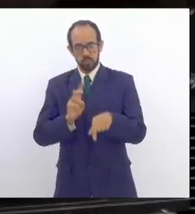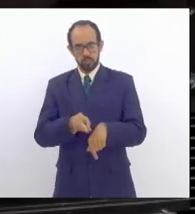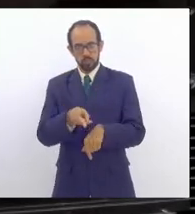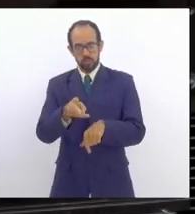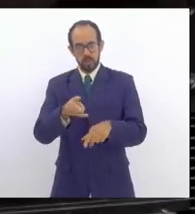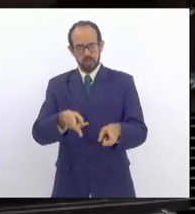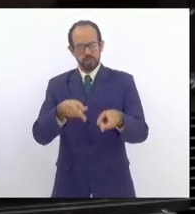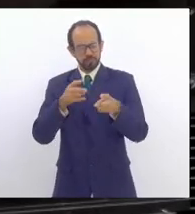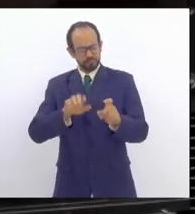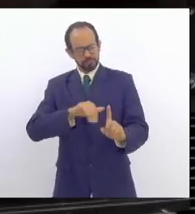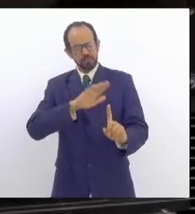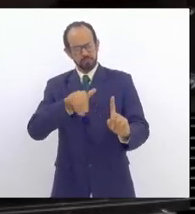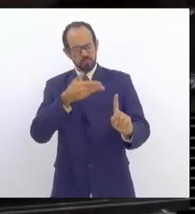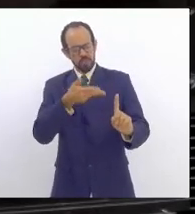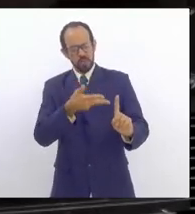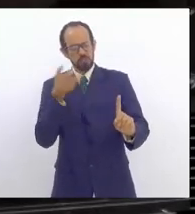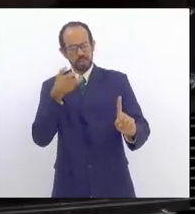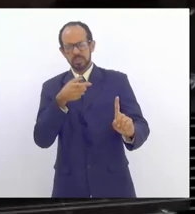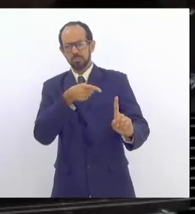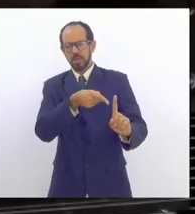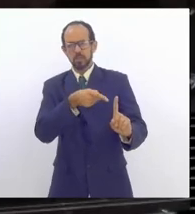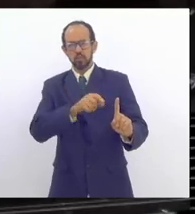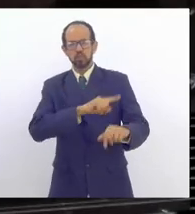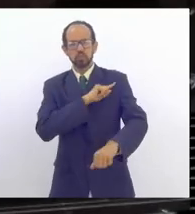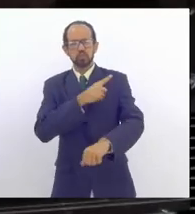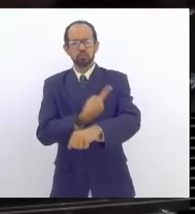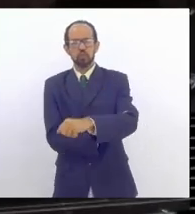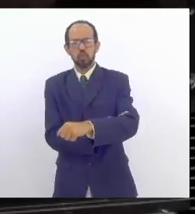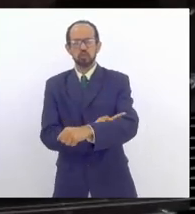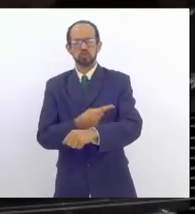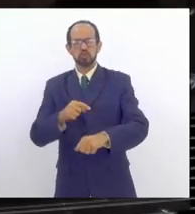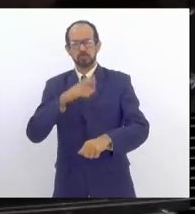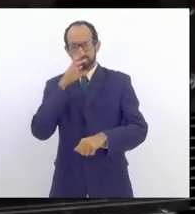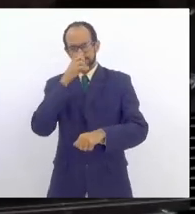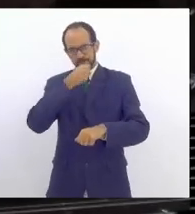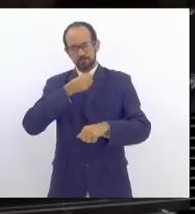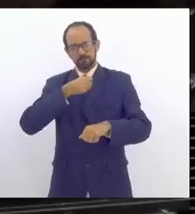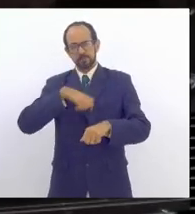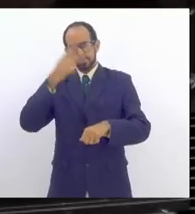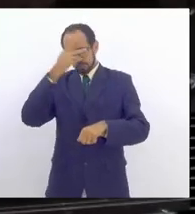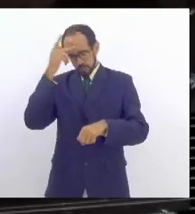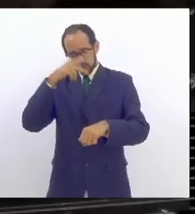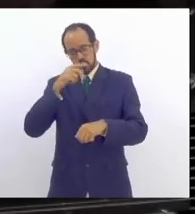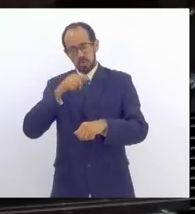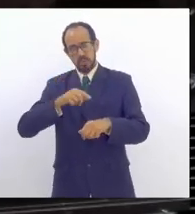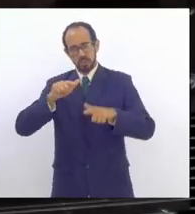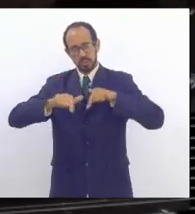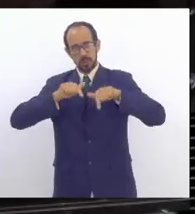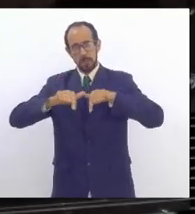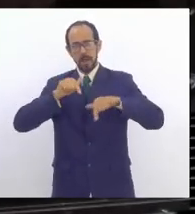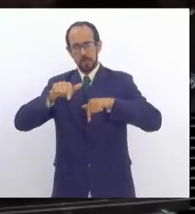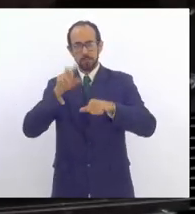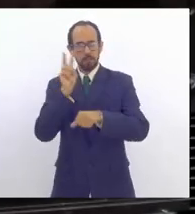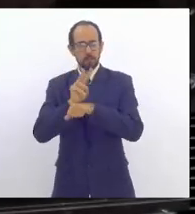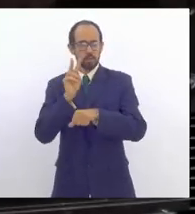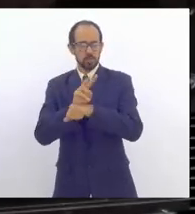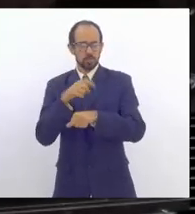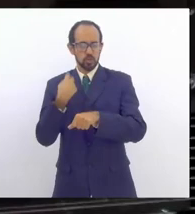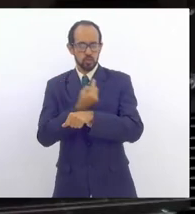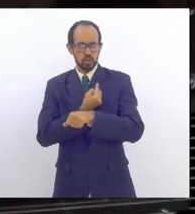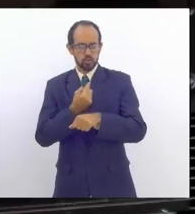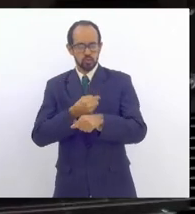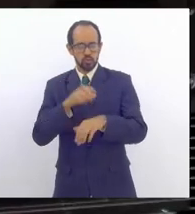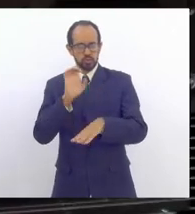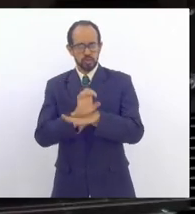cada homem e mulher que se dedica a nos proteger todos os dias. O Estado tem igual gratidão,